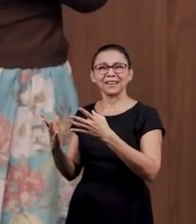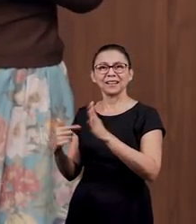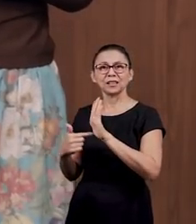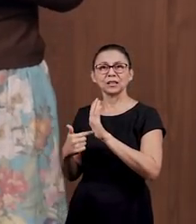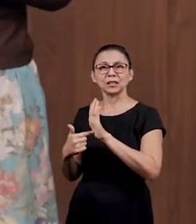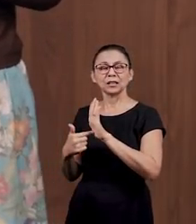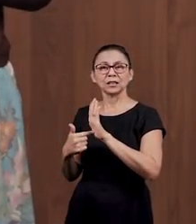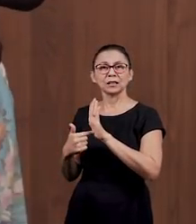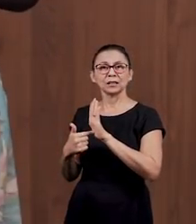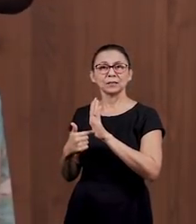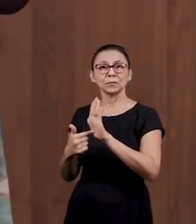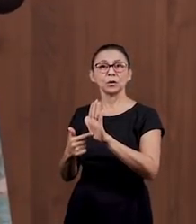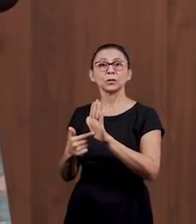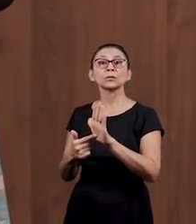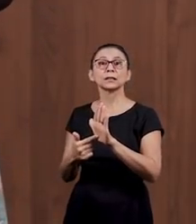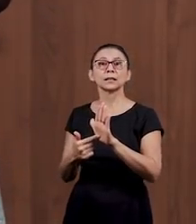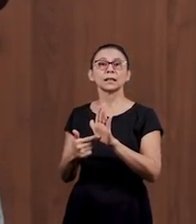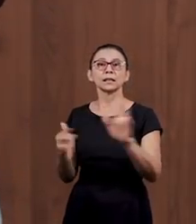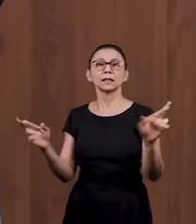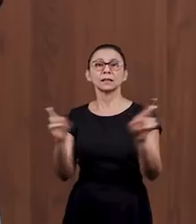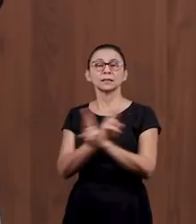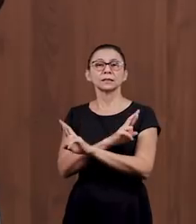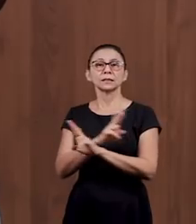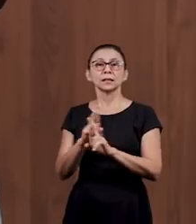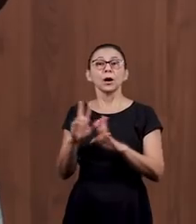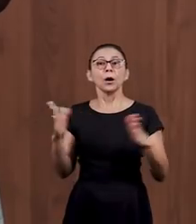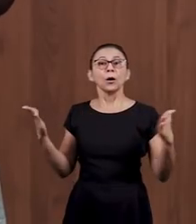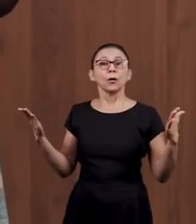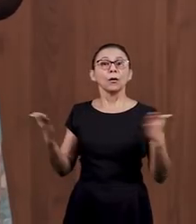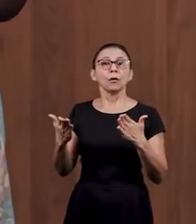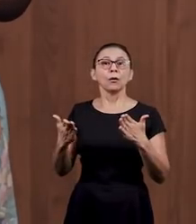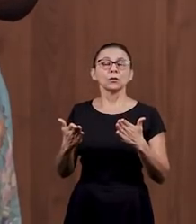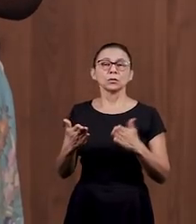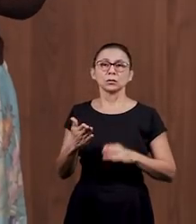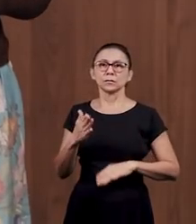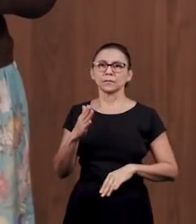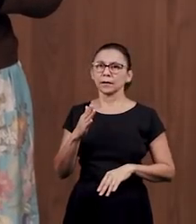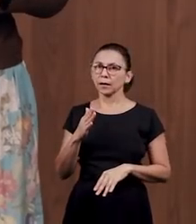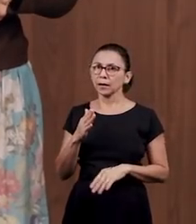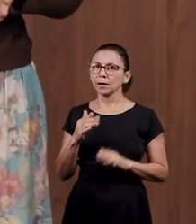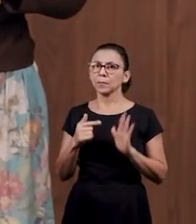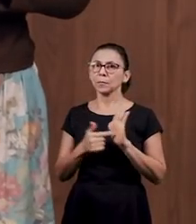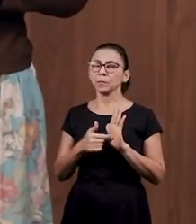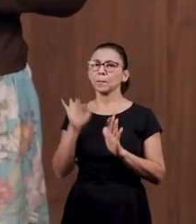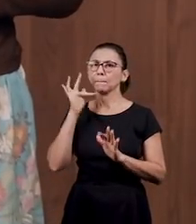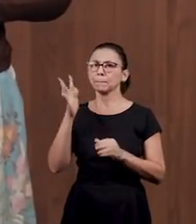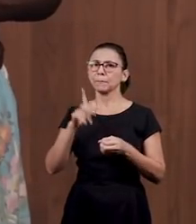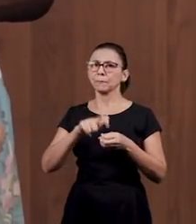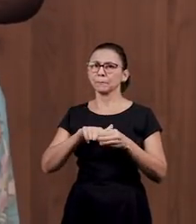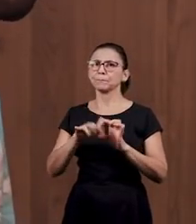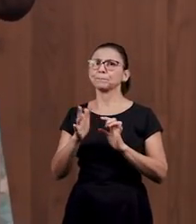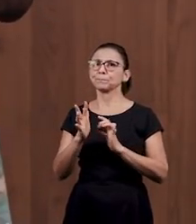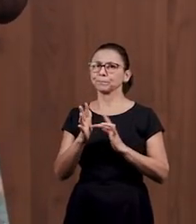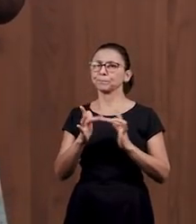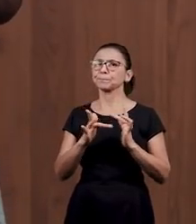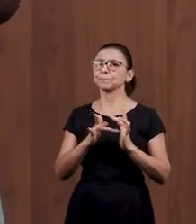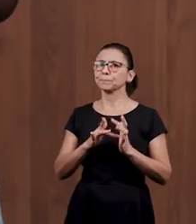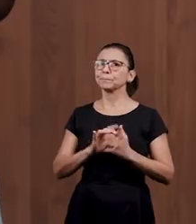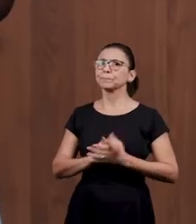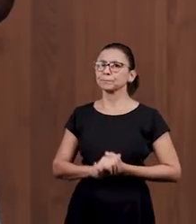o tempo que nós vivemos hoje, que é o tempo do breve, o tempo da breve volta do Senhor Jesus. E